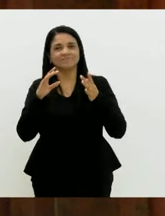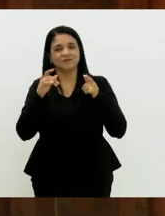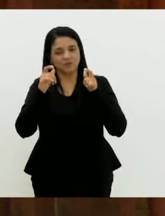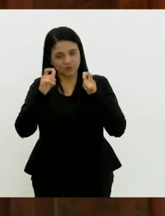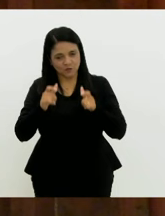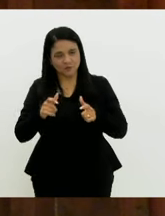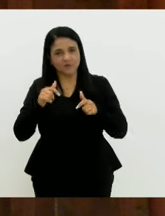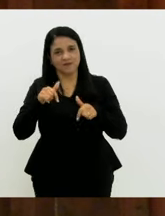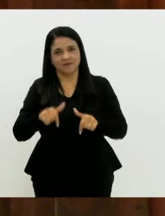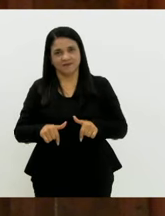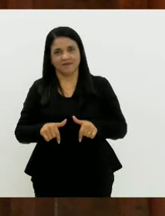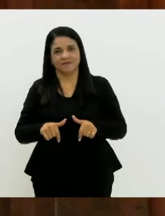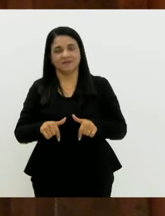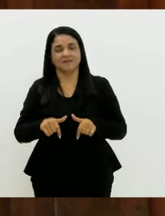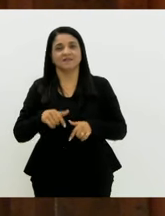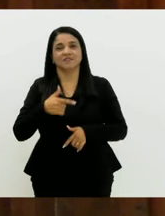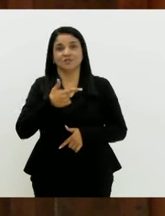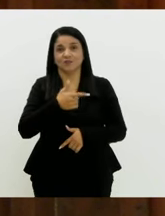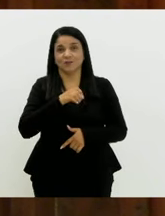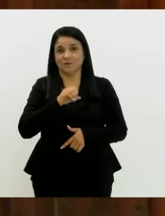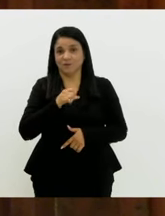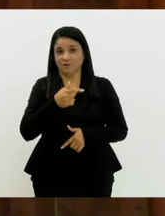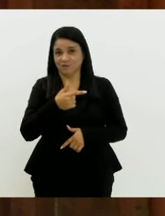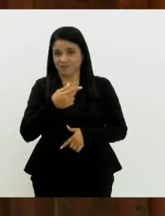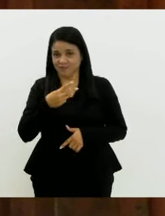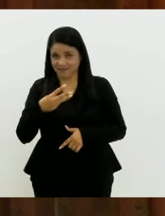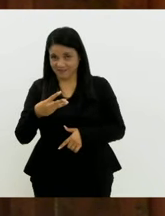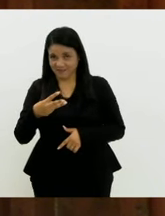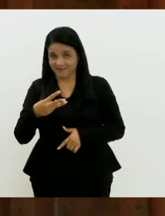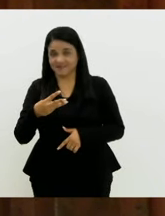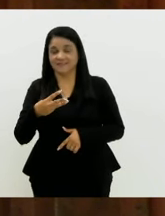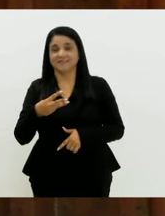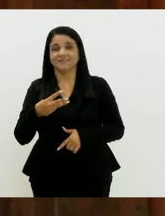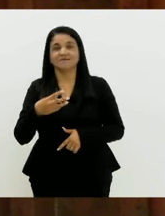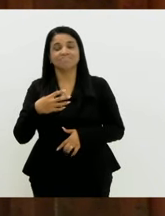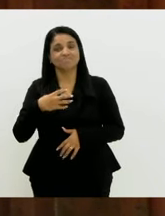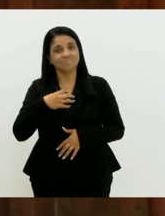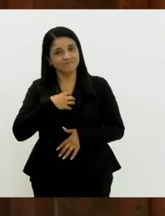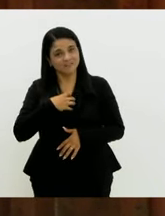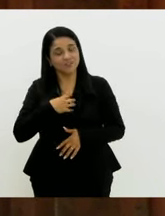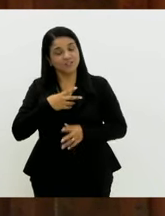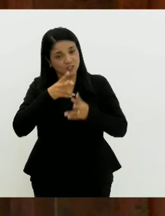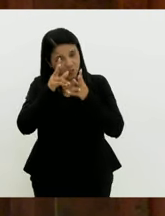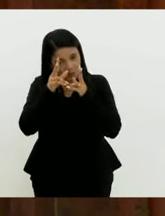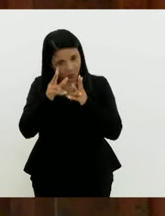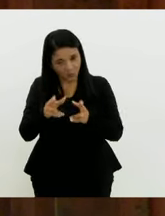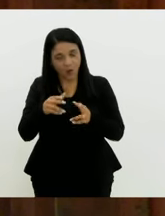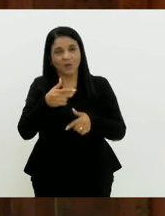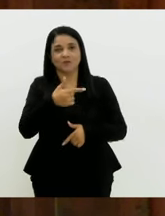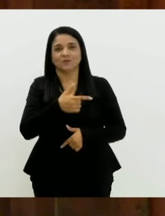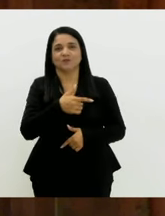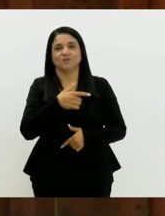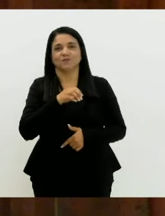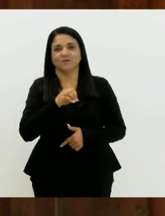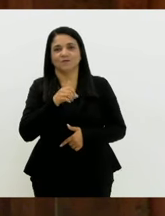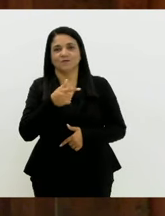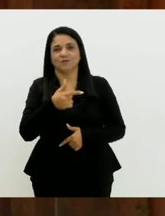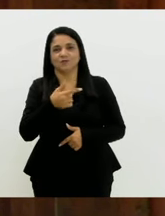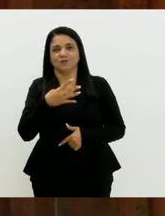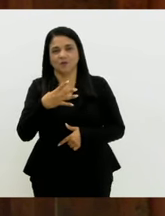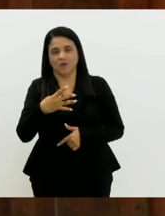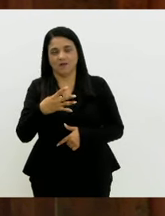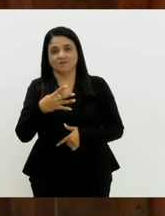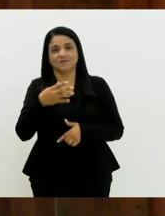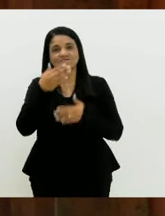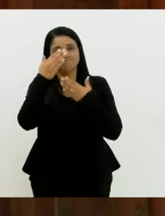de 2023 e acredito que me sentirei da mesma forma esse ano. Quero